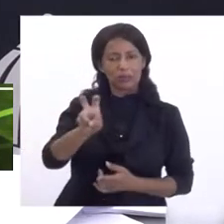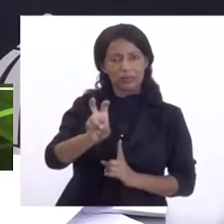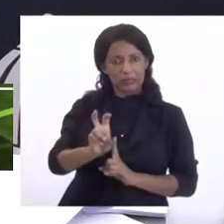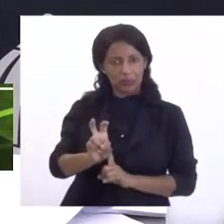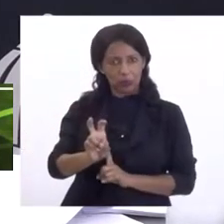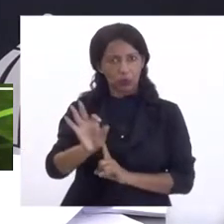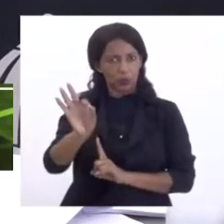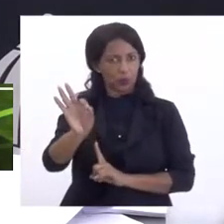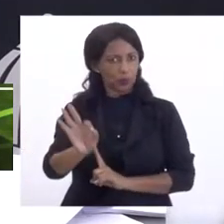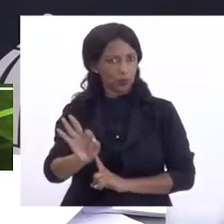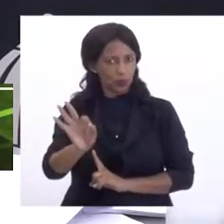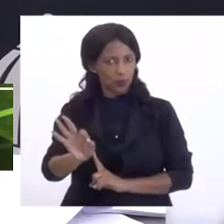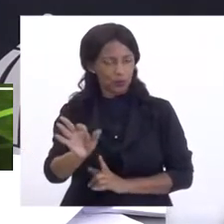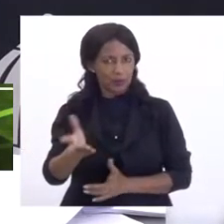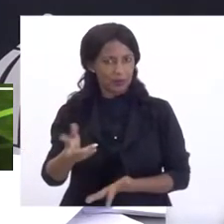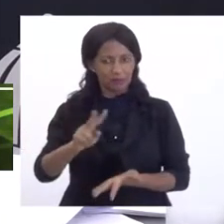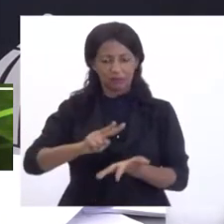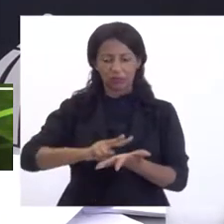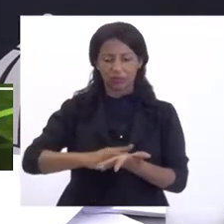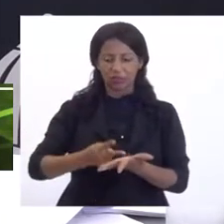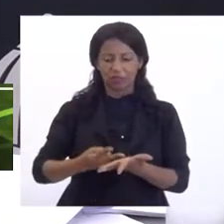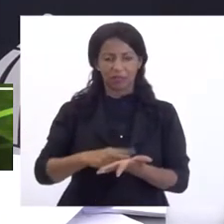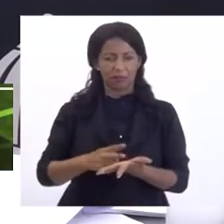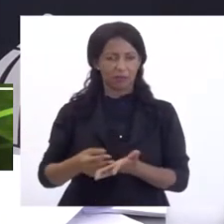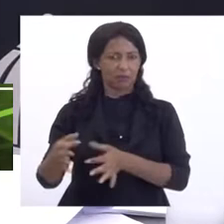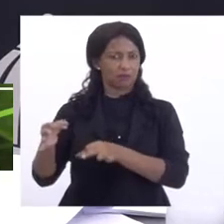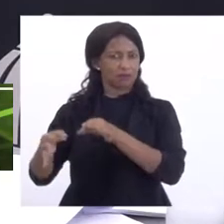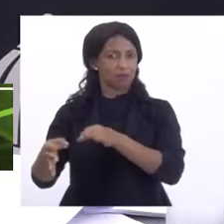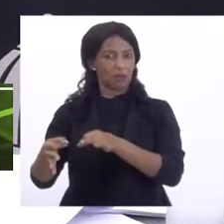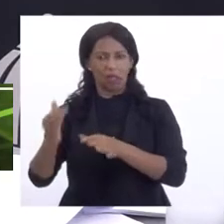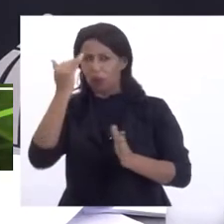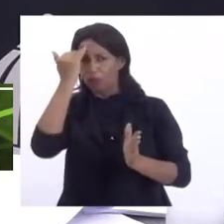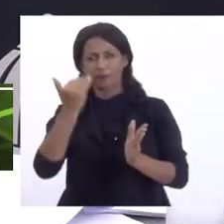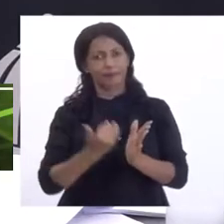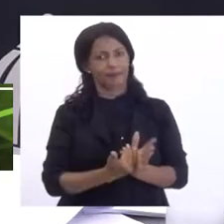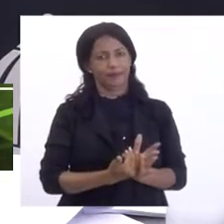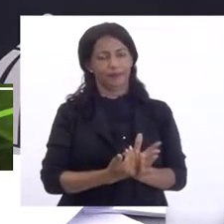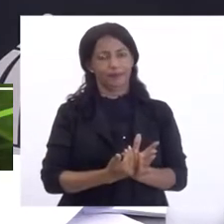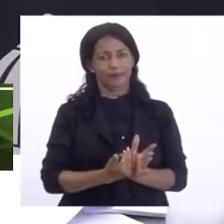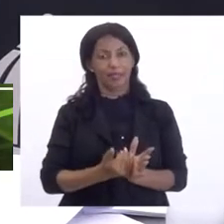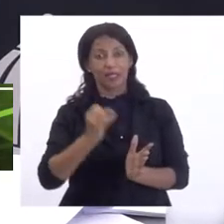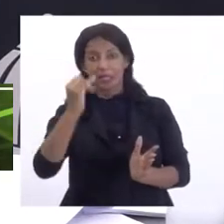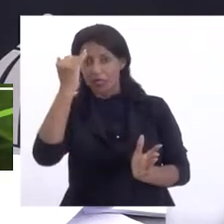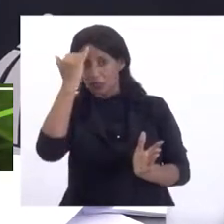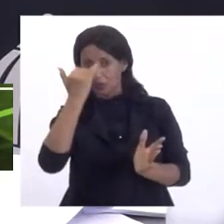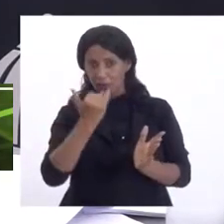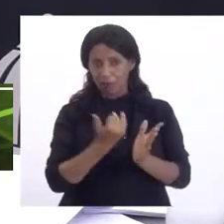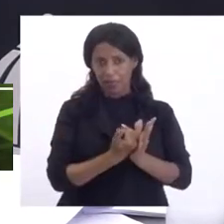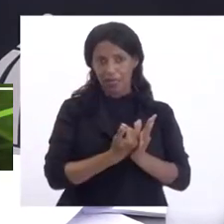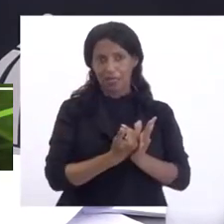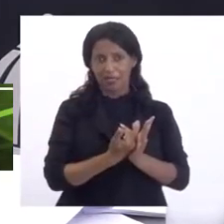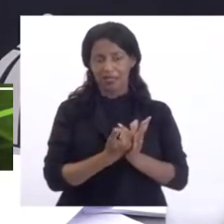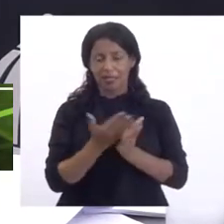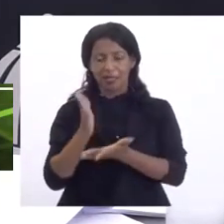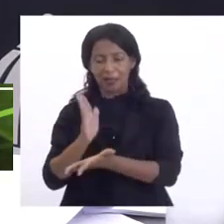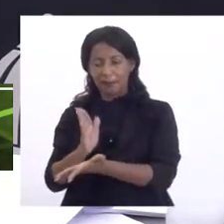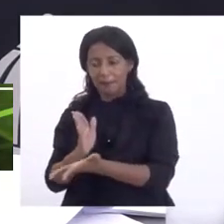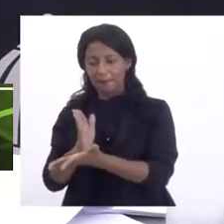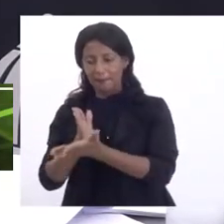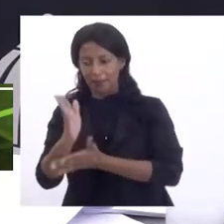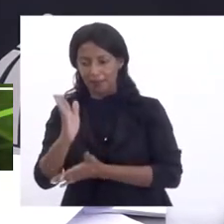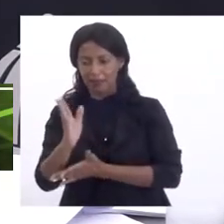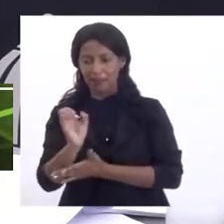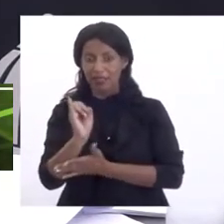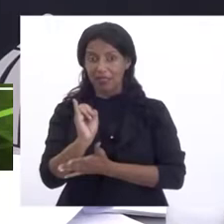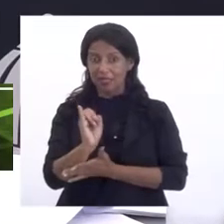5%, questão de interpretação jurídica. É cumprir. Se cumpre, as contas são aprovadas. Se não cumpre, as contas